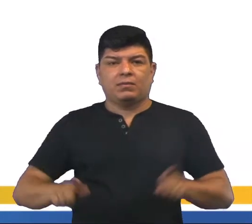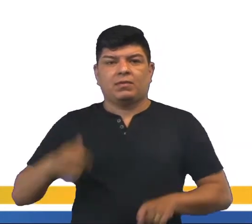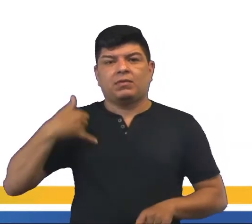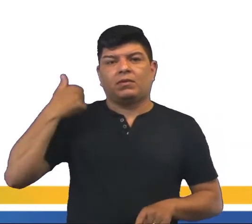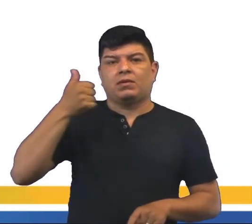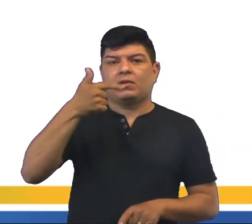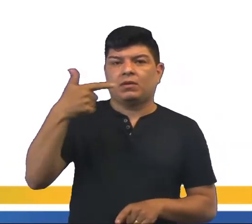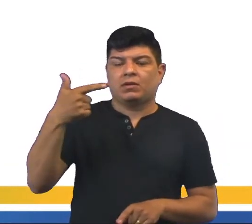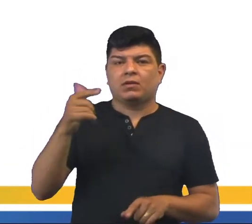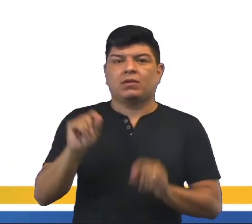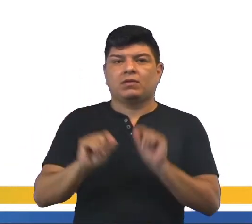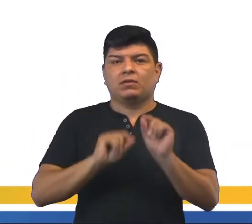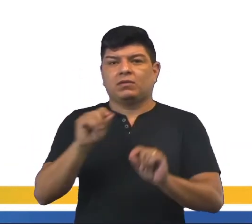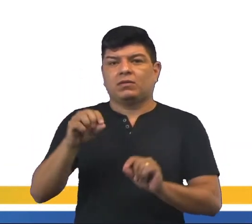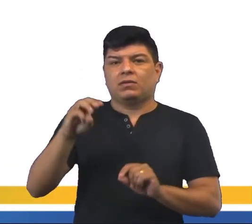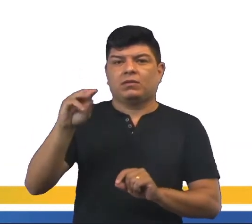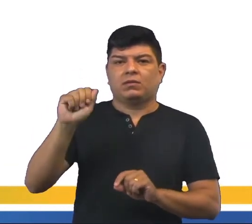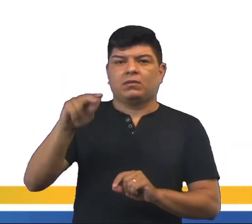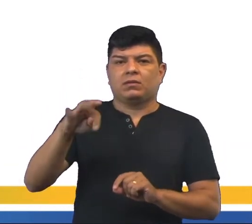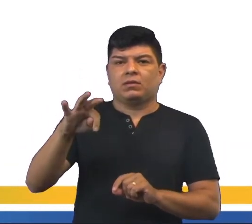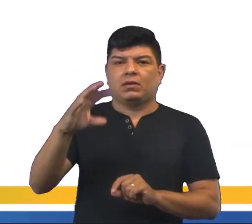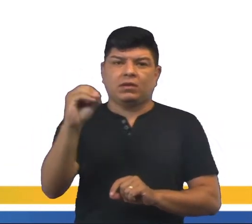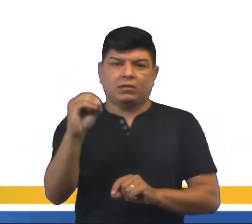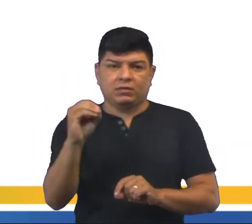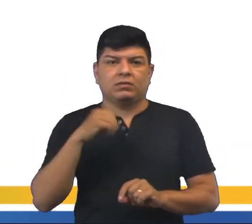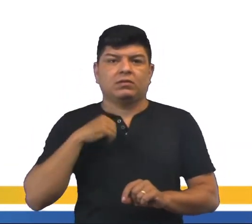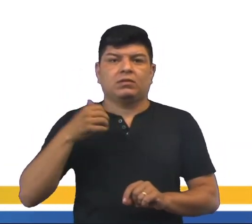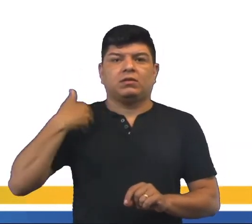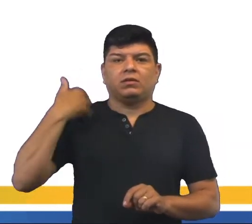12 anos. Esse é o meu primo Manuelito, tem 6 anos.